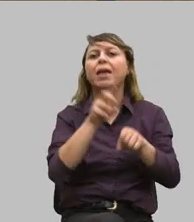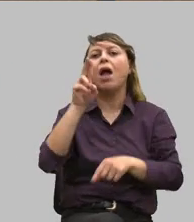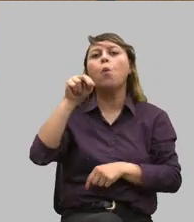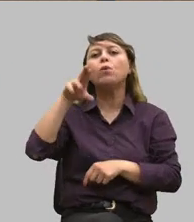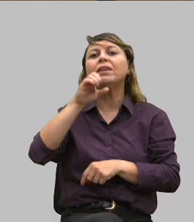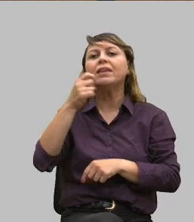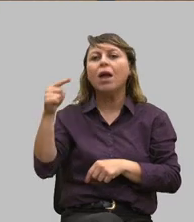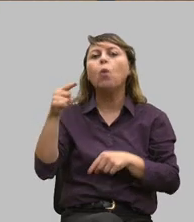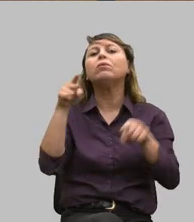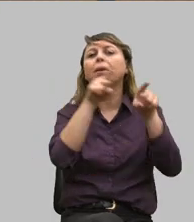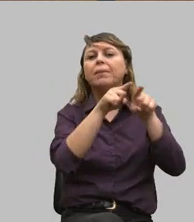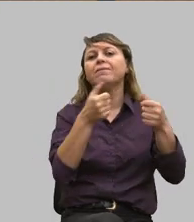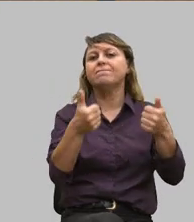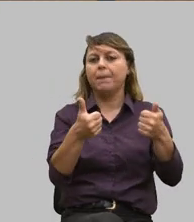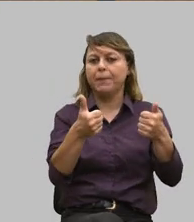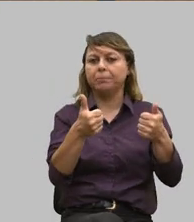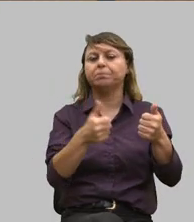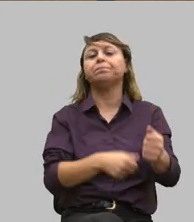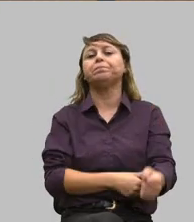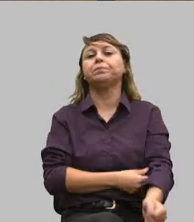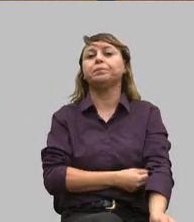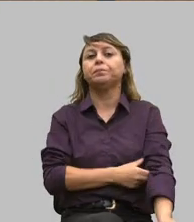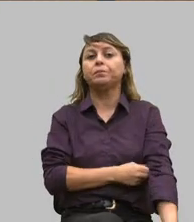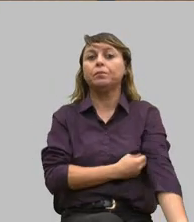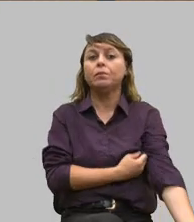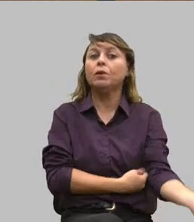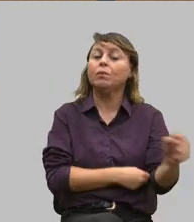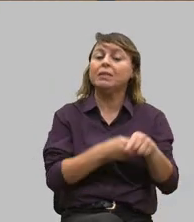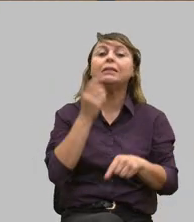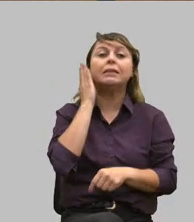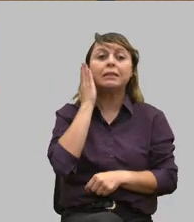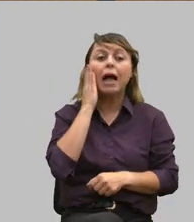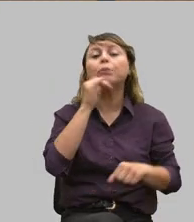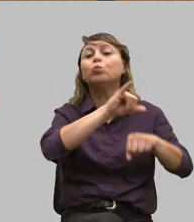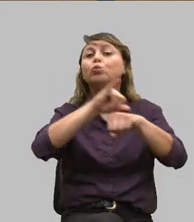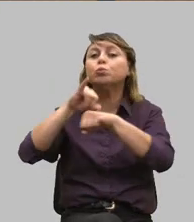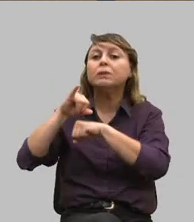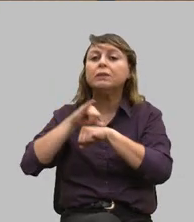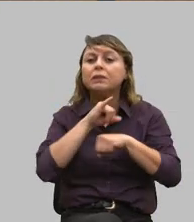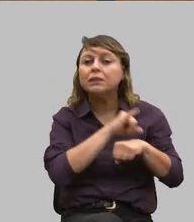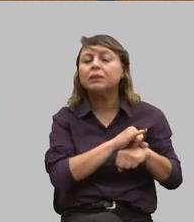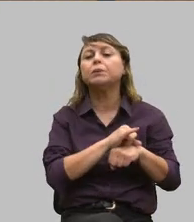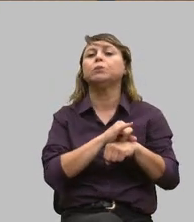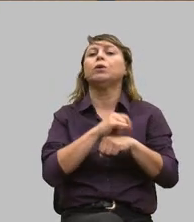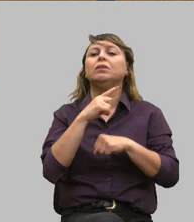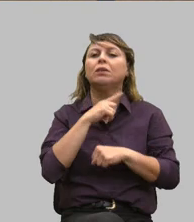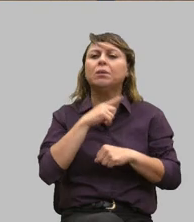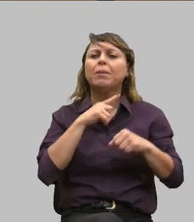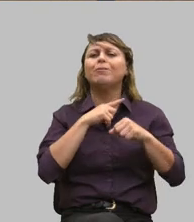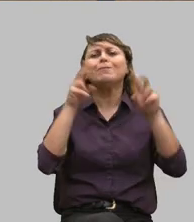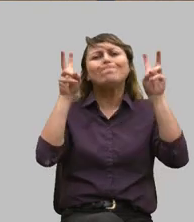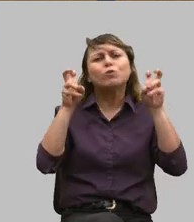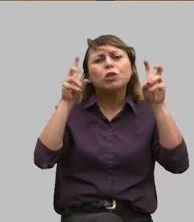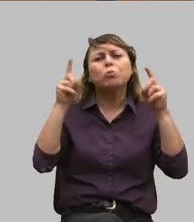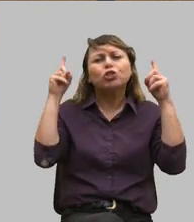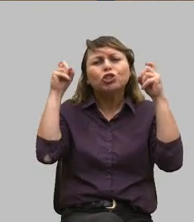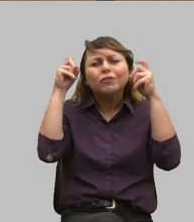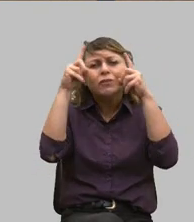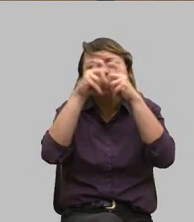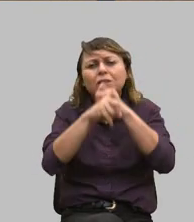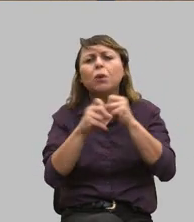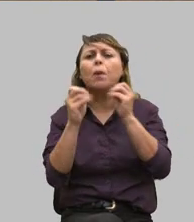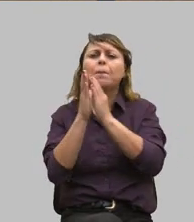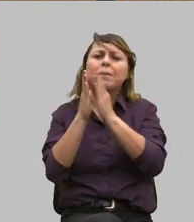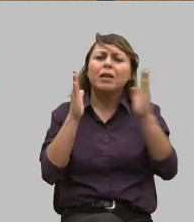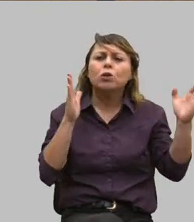e como é público notório você sabem que os municípios estão passando uma situação muito difícil nesses últimos 3S qu